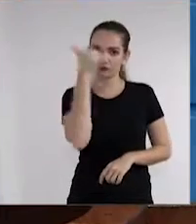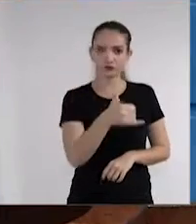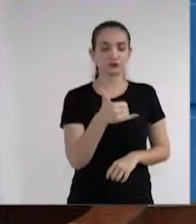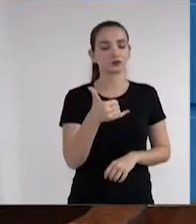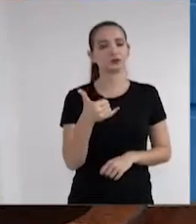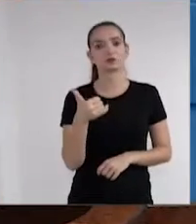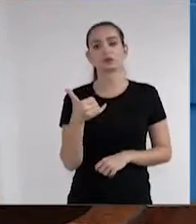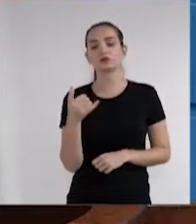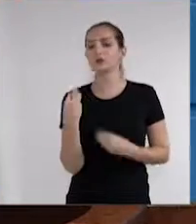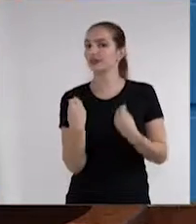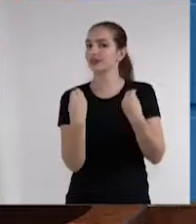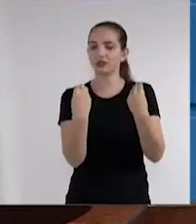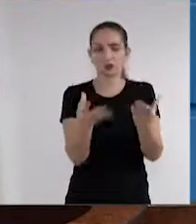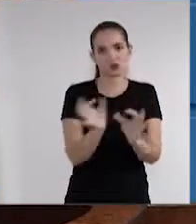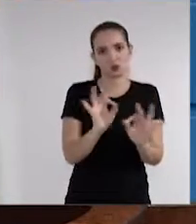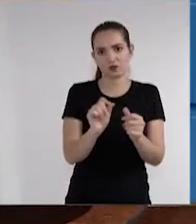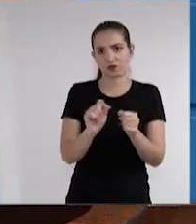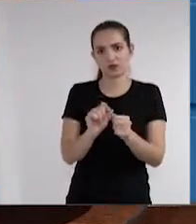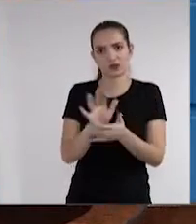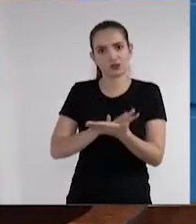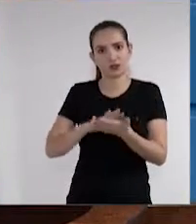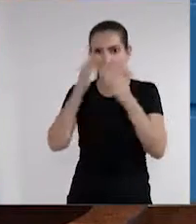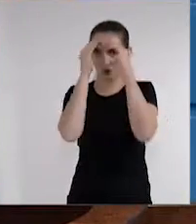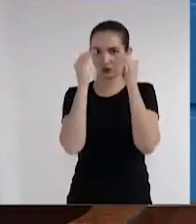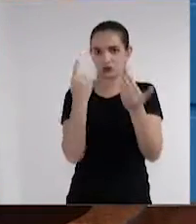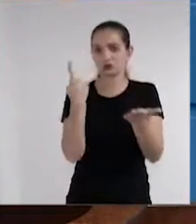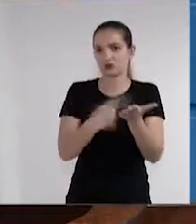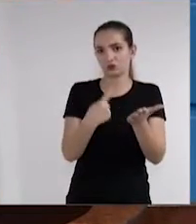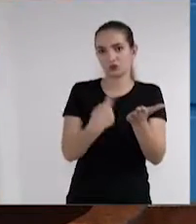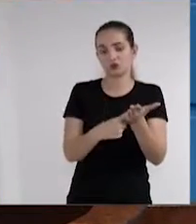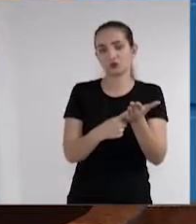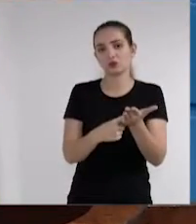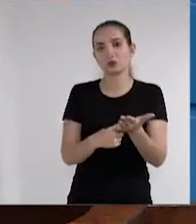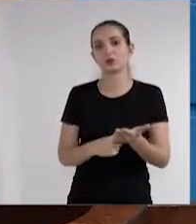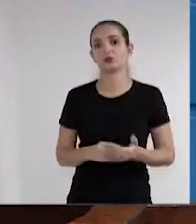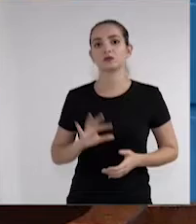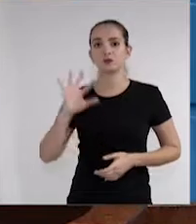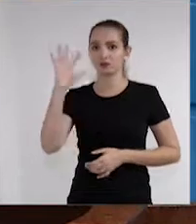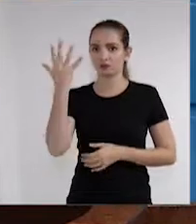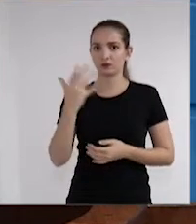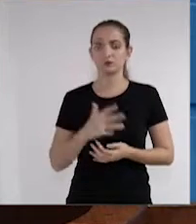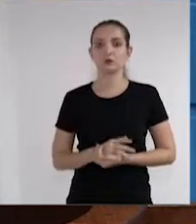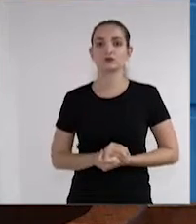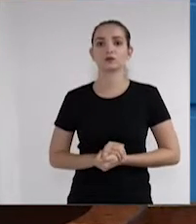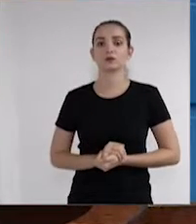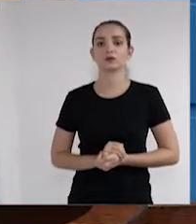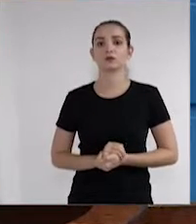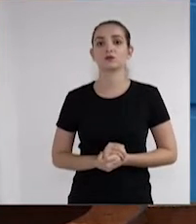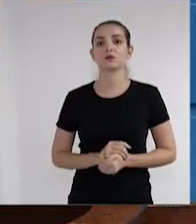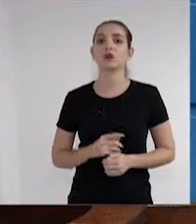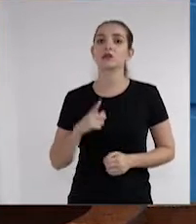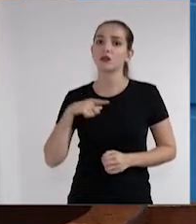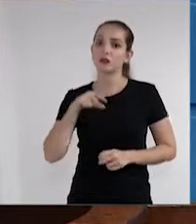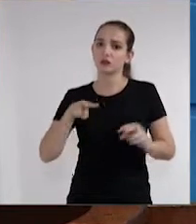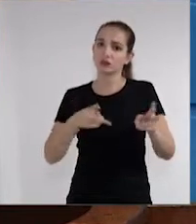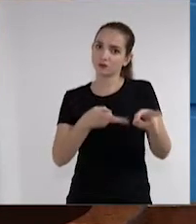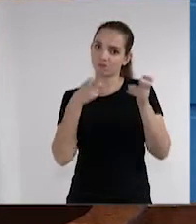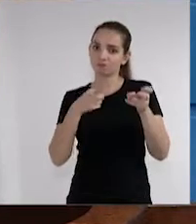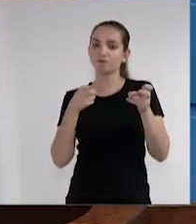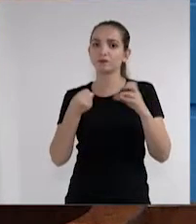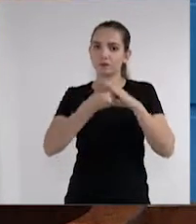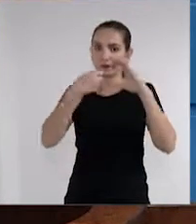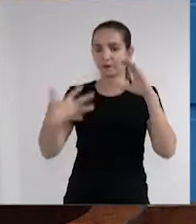que não ia mais, então, cumprir o acordo que foi feito. E, nesse aspecto,